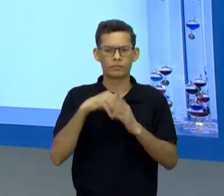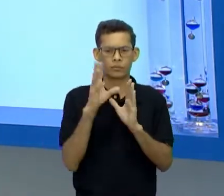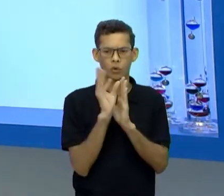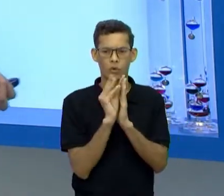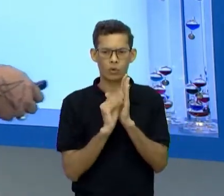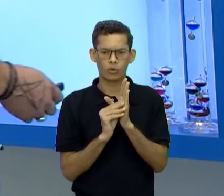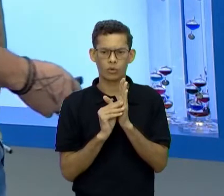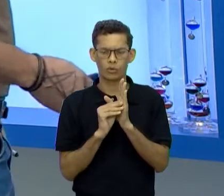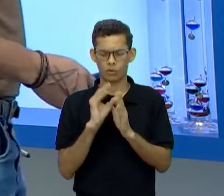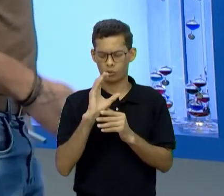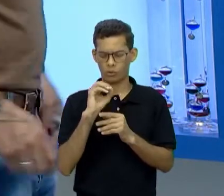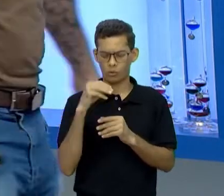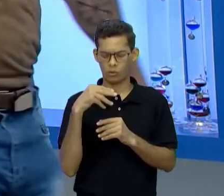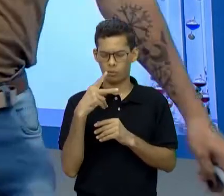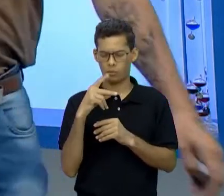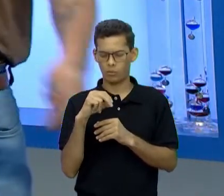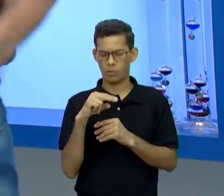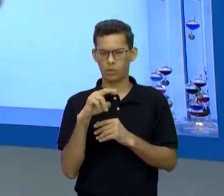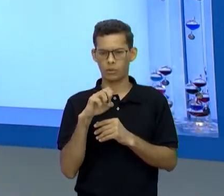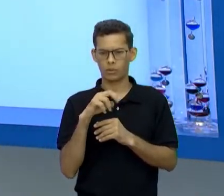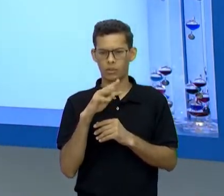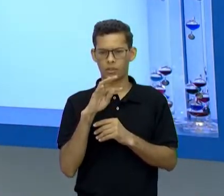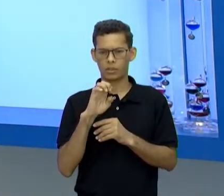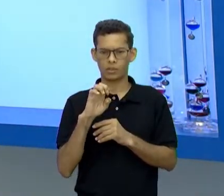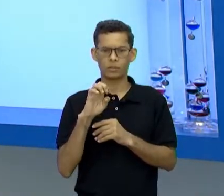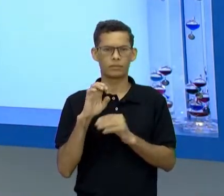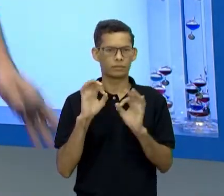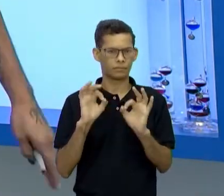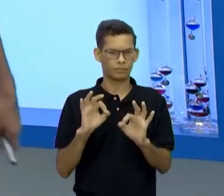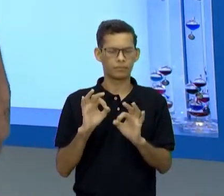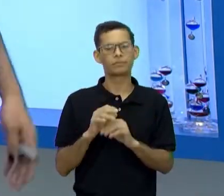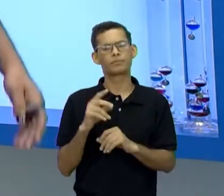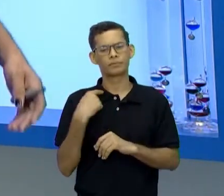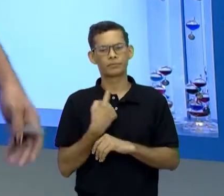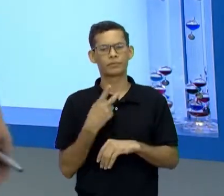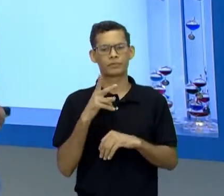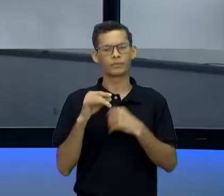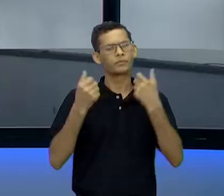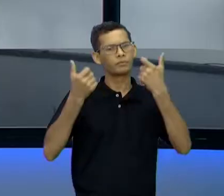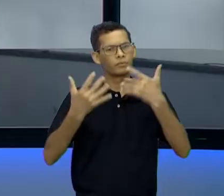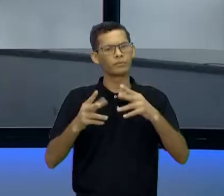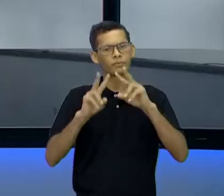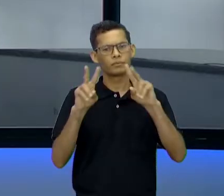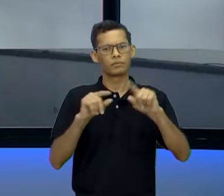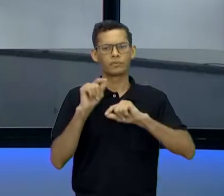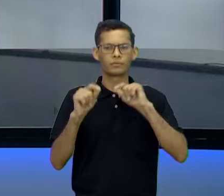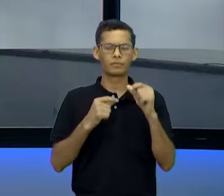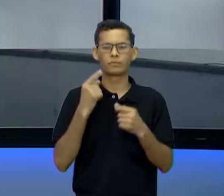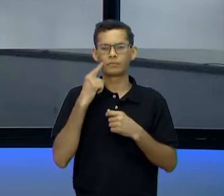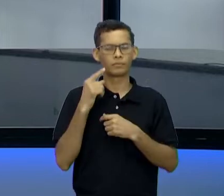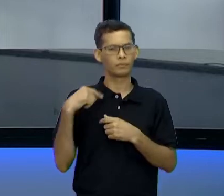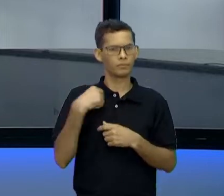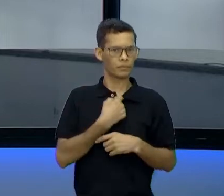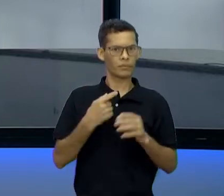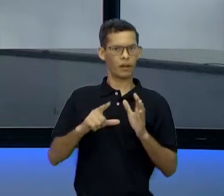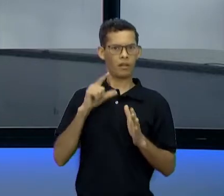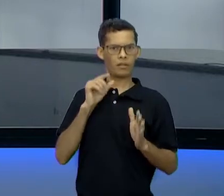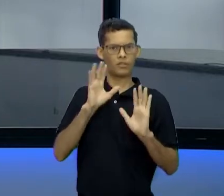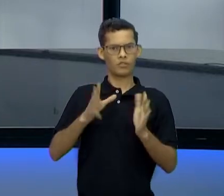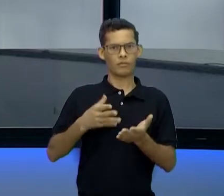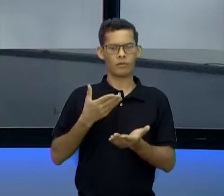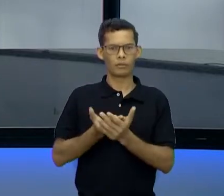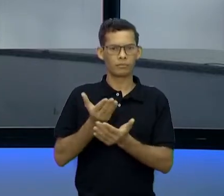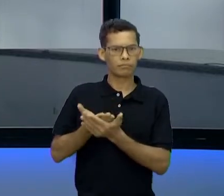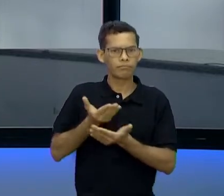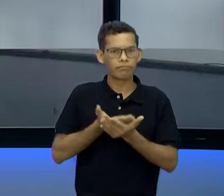Ó, depois de passar essa informação, aí, Bibaia, vamos falar sobre, certo? O que já estudamos. É